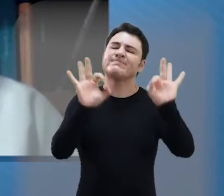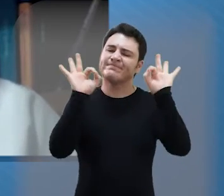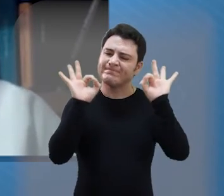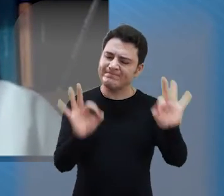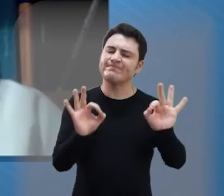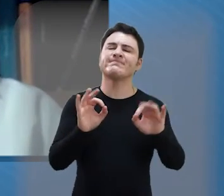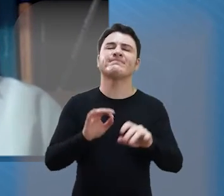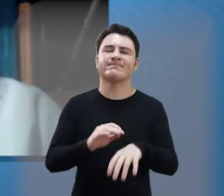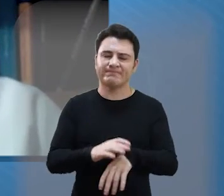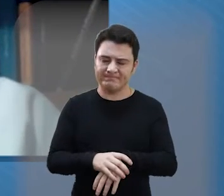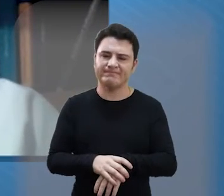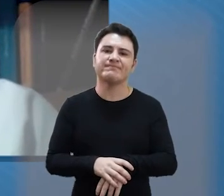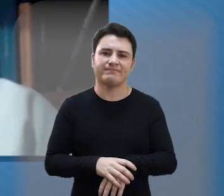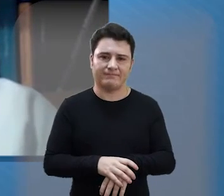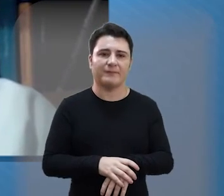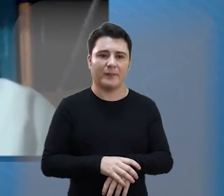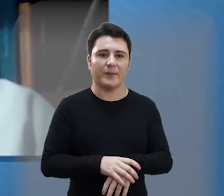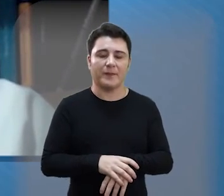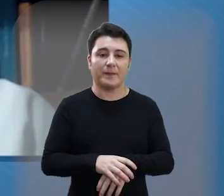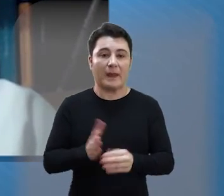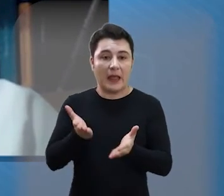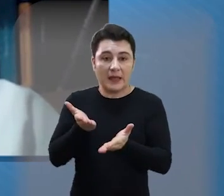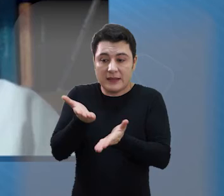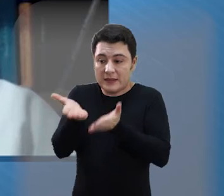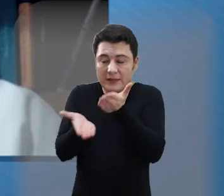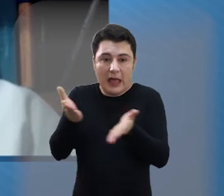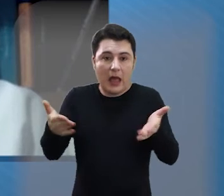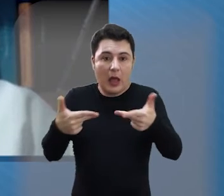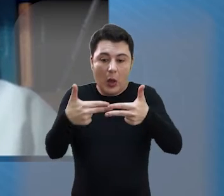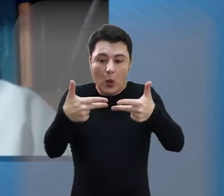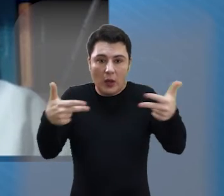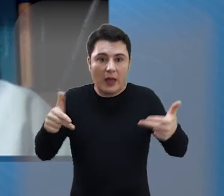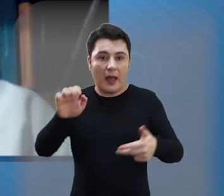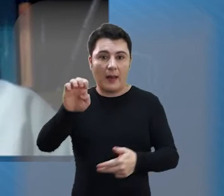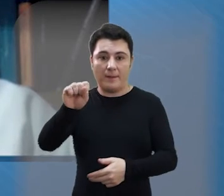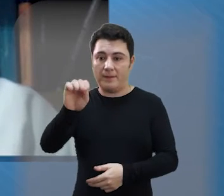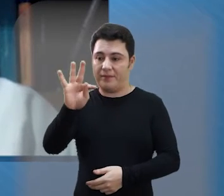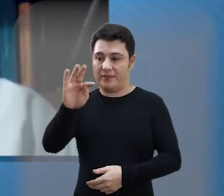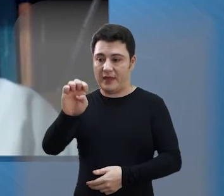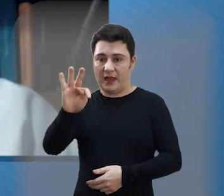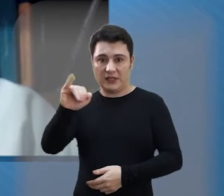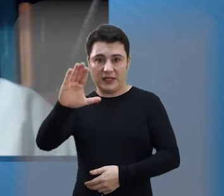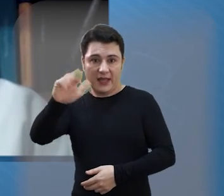uma chance boa, né, de piorar o seu quadro em vez de melhorar.